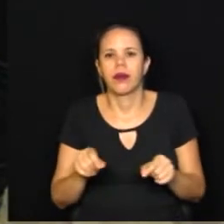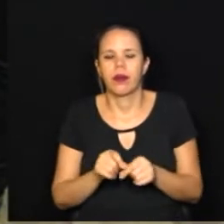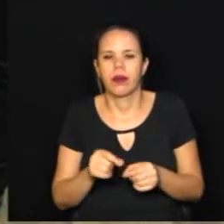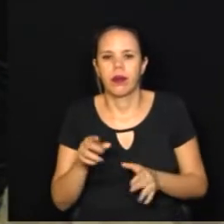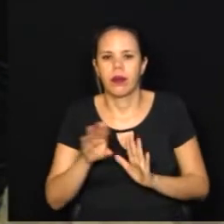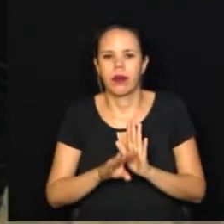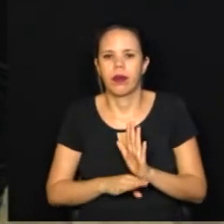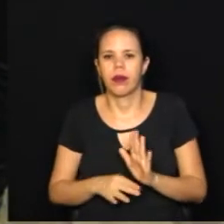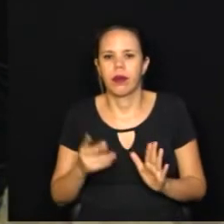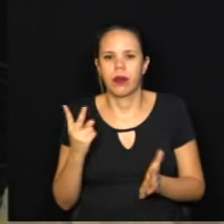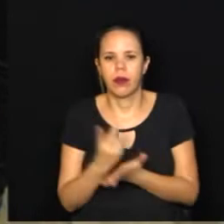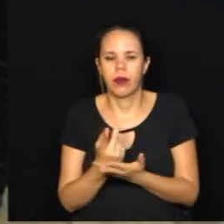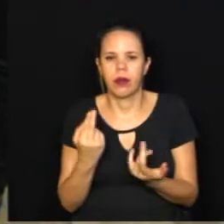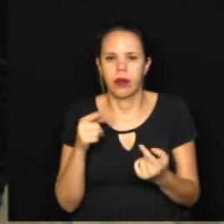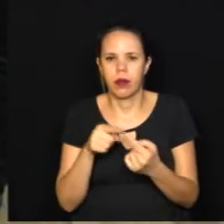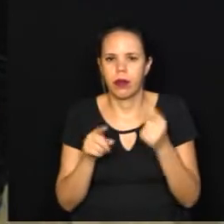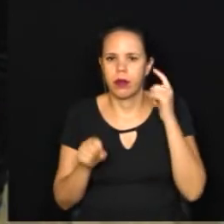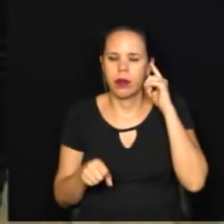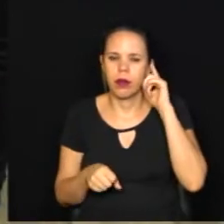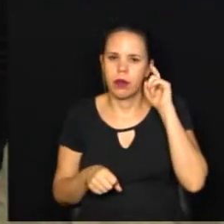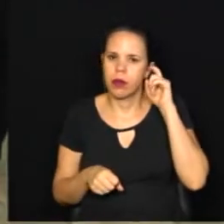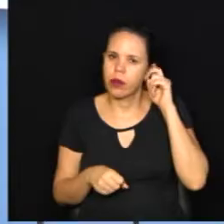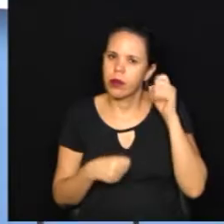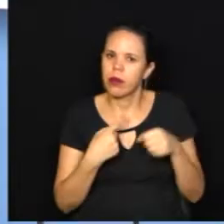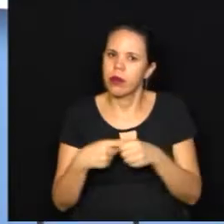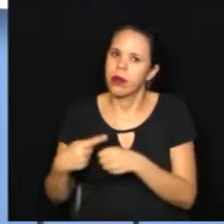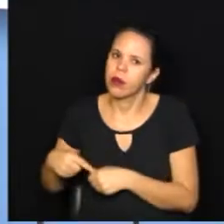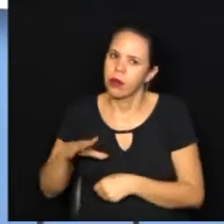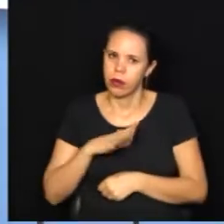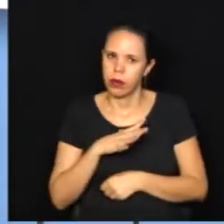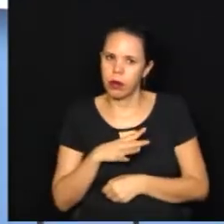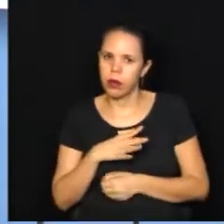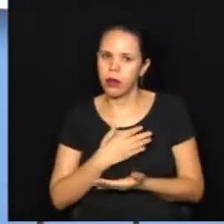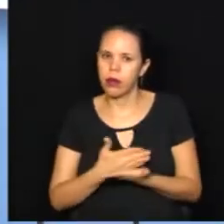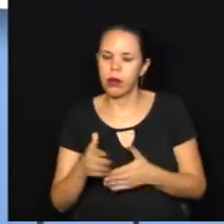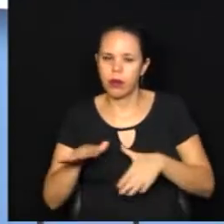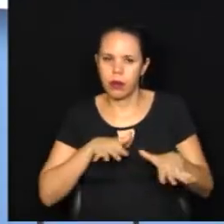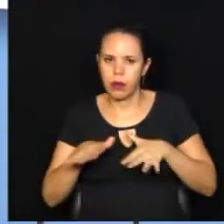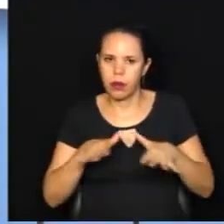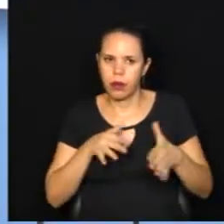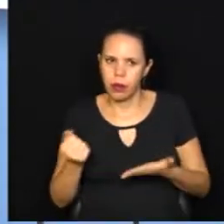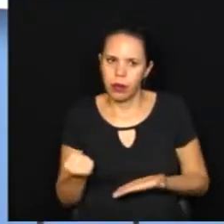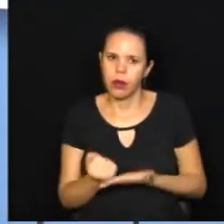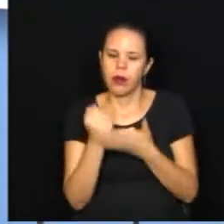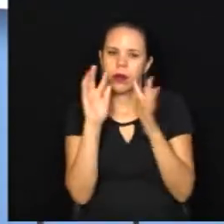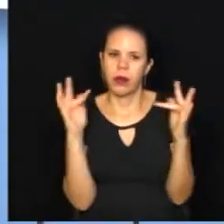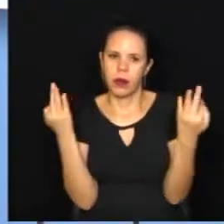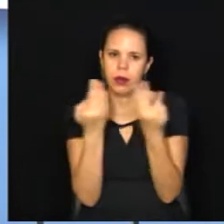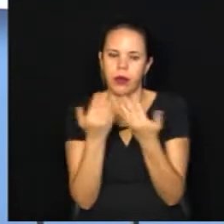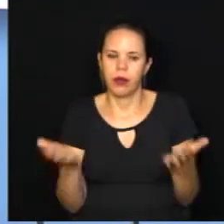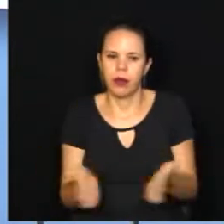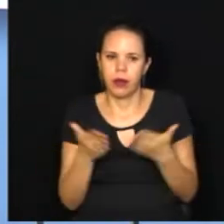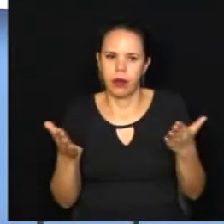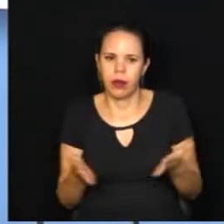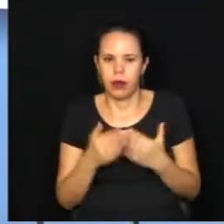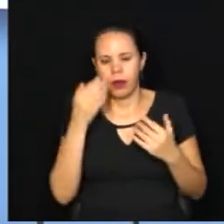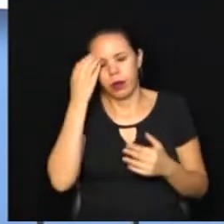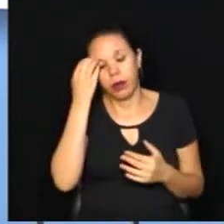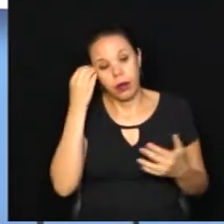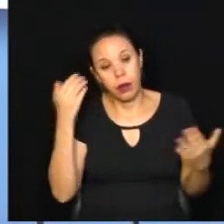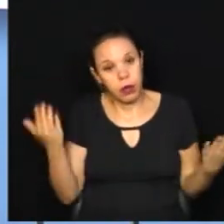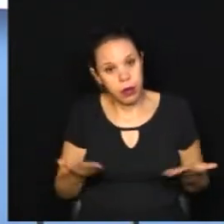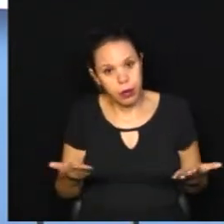março, as inscrições para a segunda chamada do programa Primeira Jornada, projeto de aceleração profissional oferecido